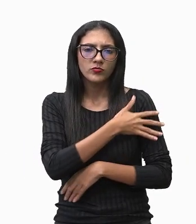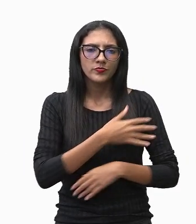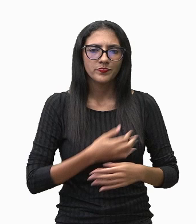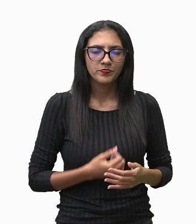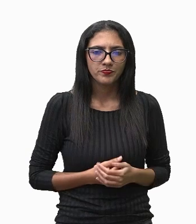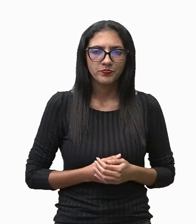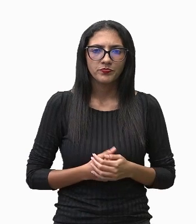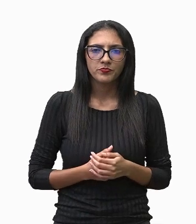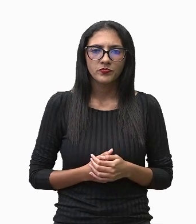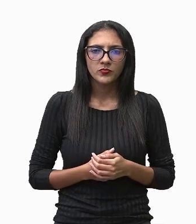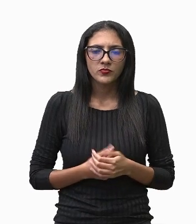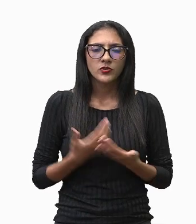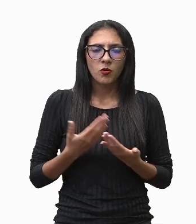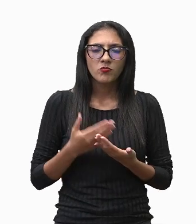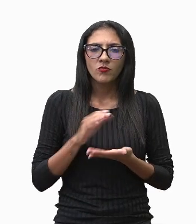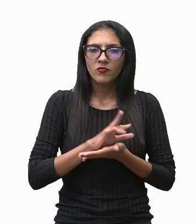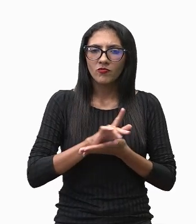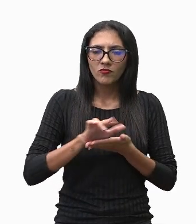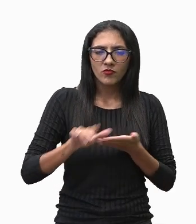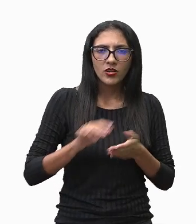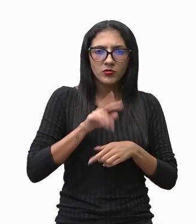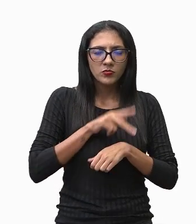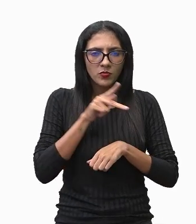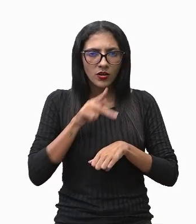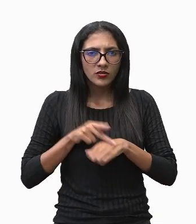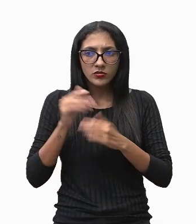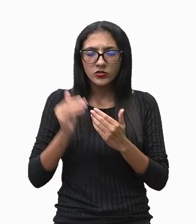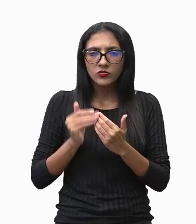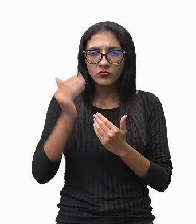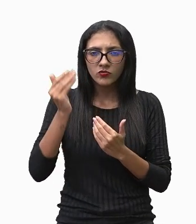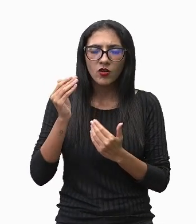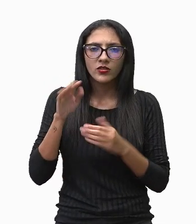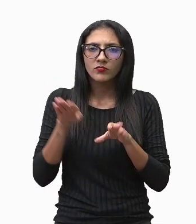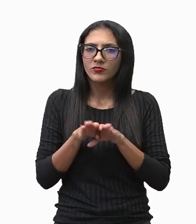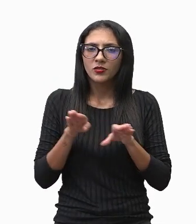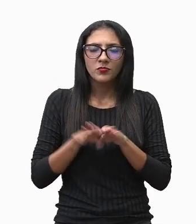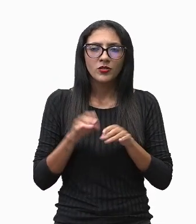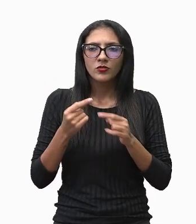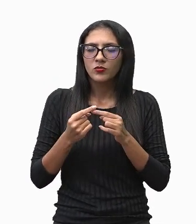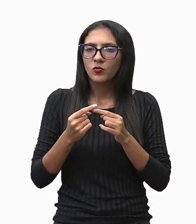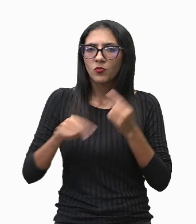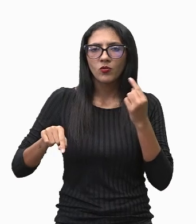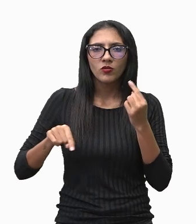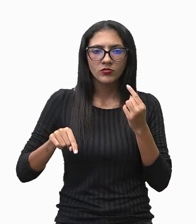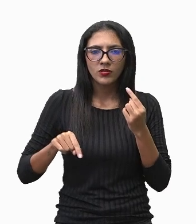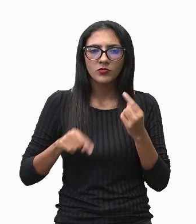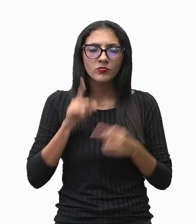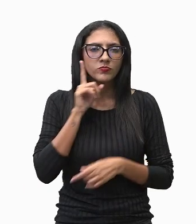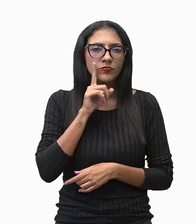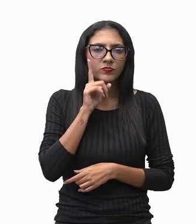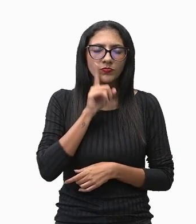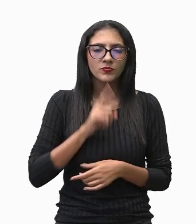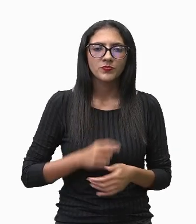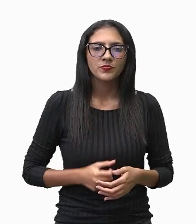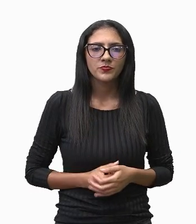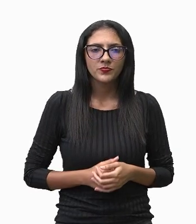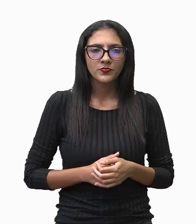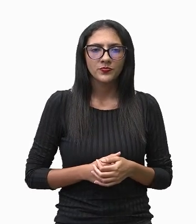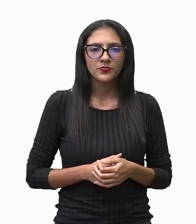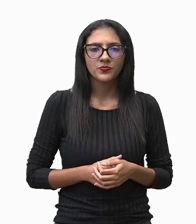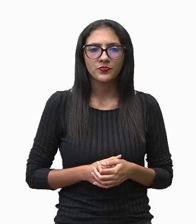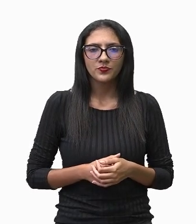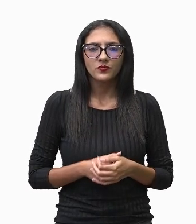Médio foi contra a invasão dos Estados Unidos lá no Iraque. Então, os